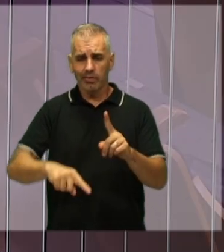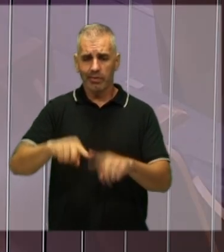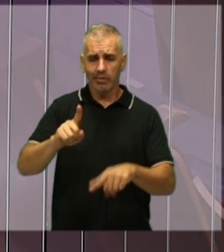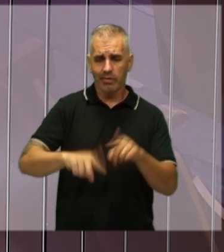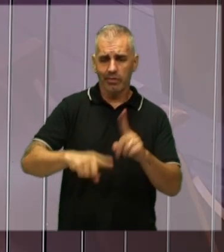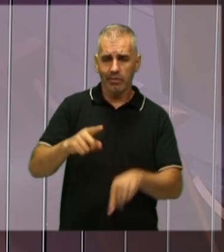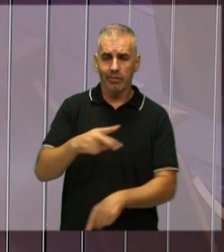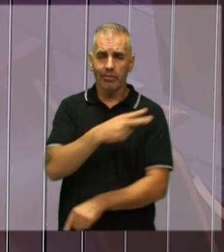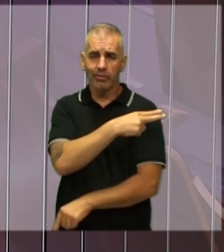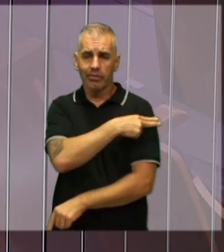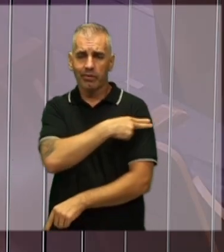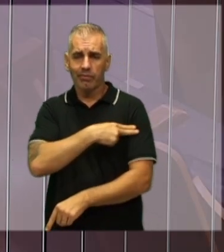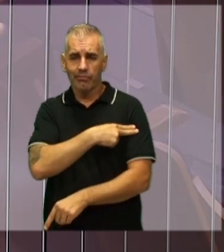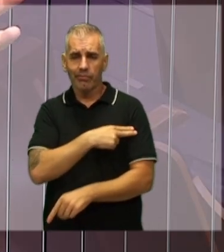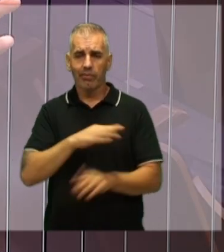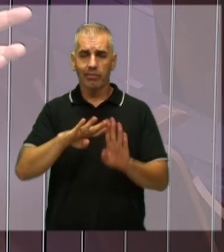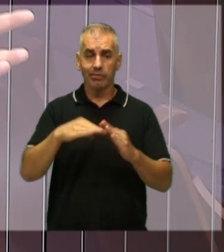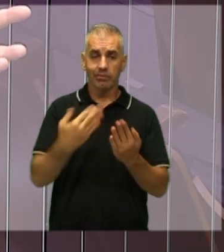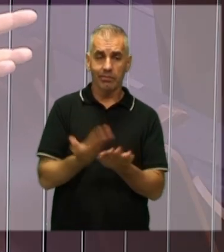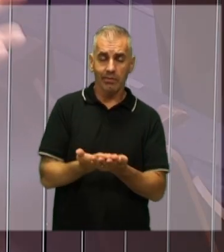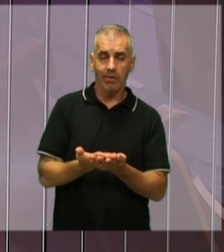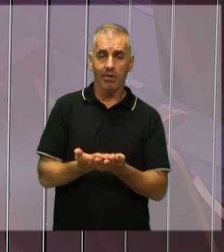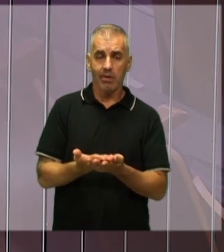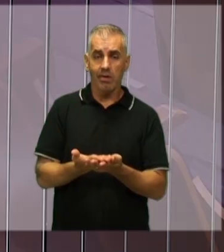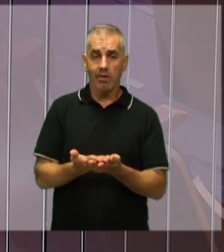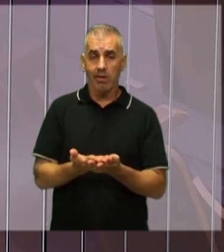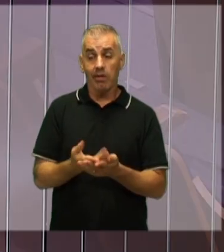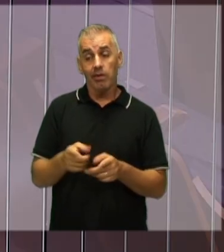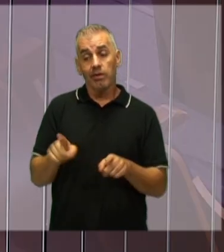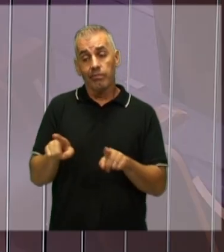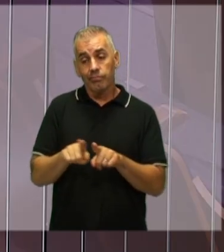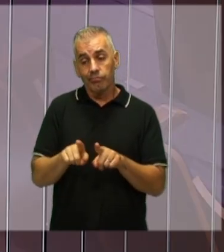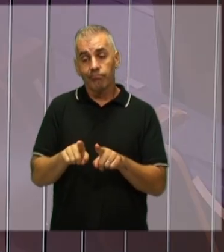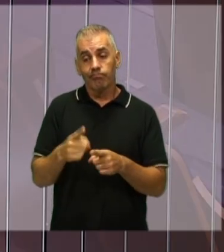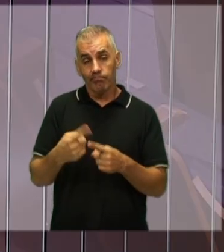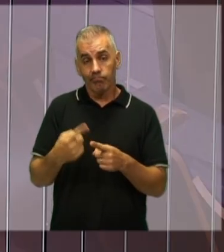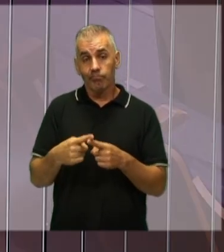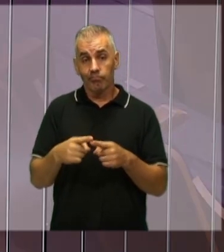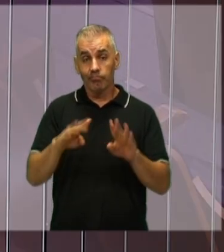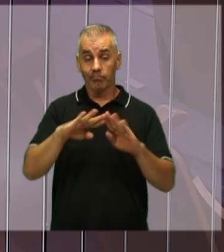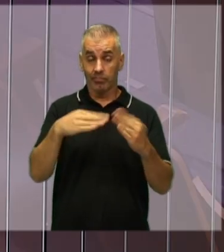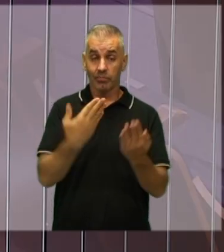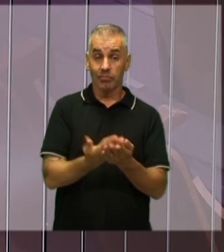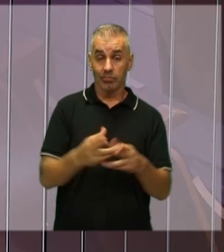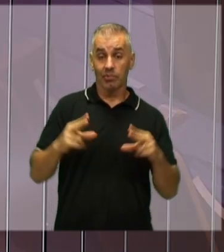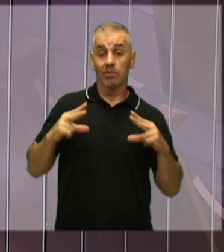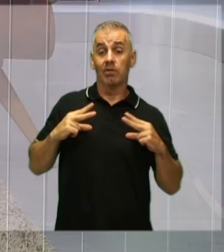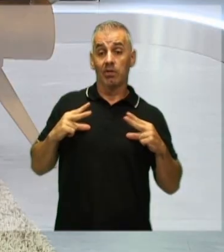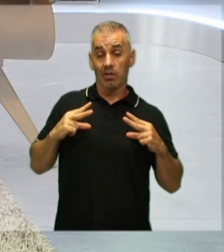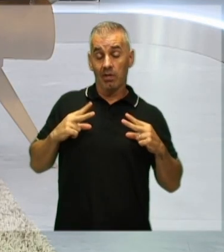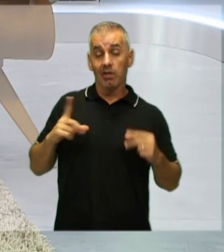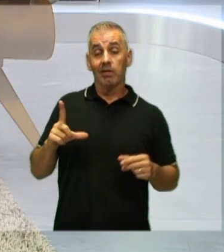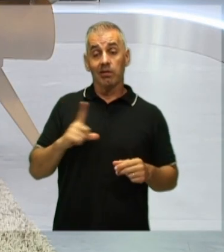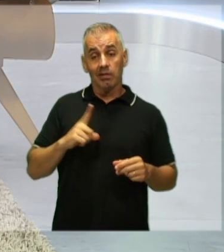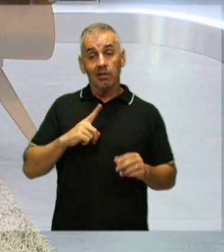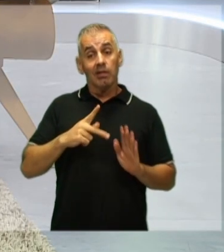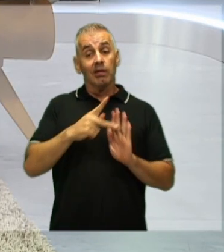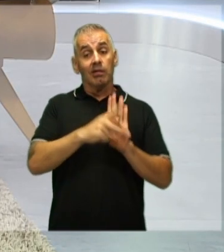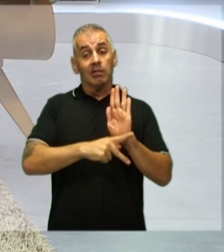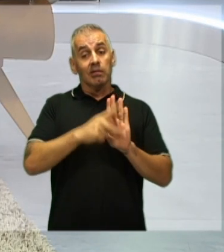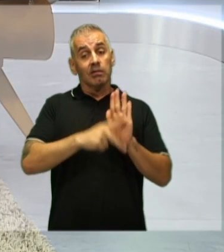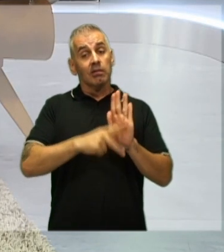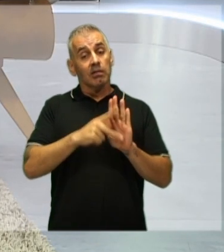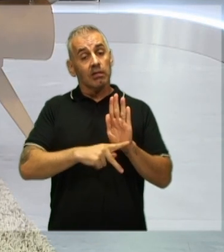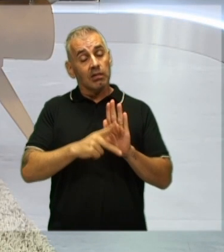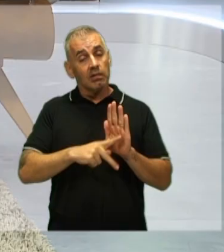escolar, porque escolas particulares geralmente já têm um planejamento que inclusive é